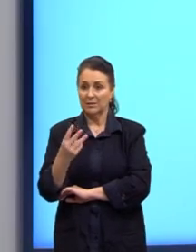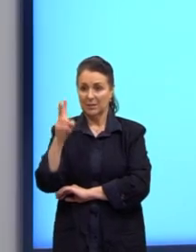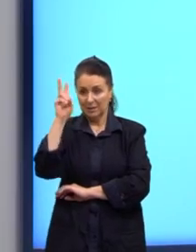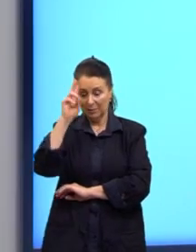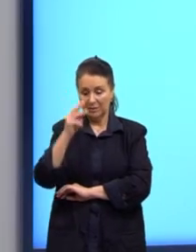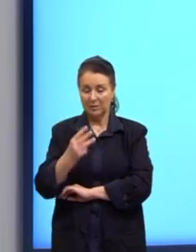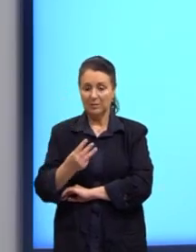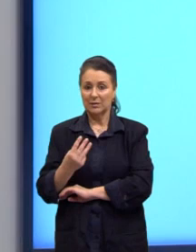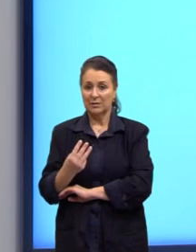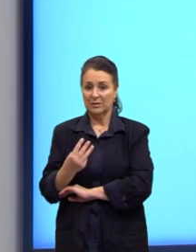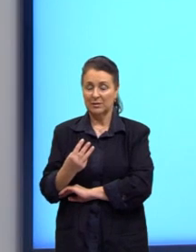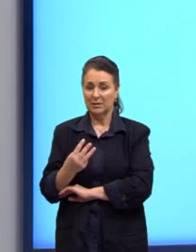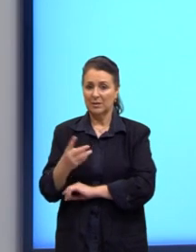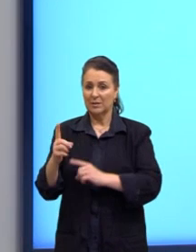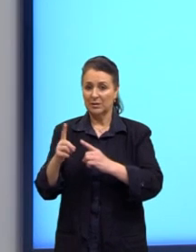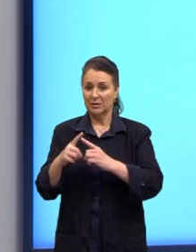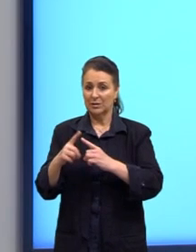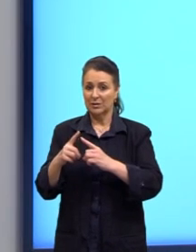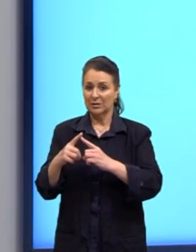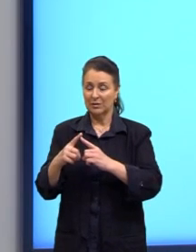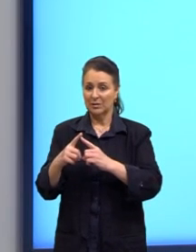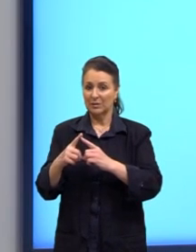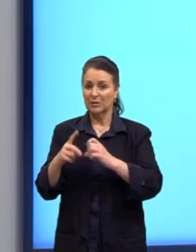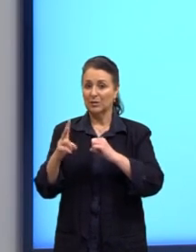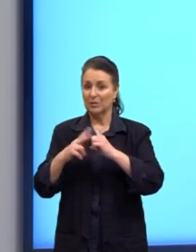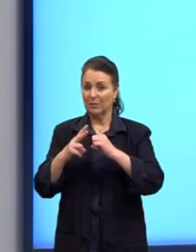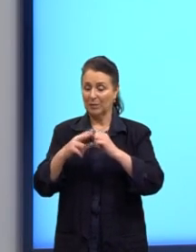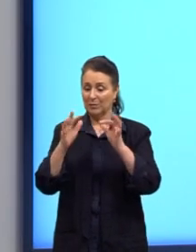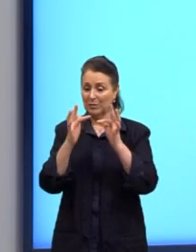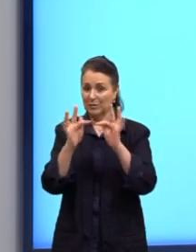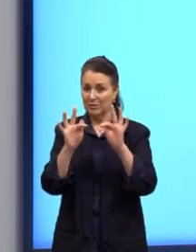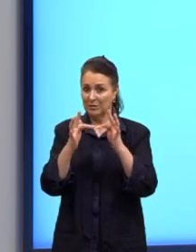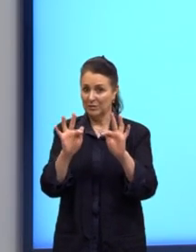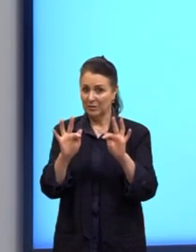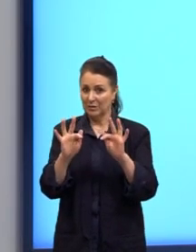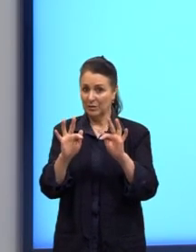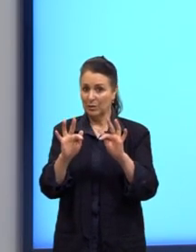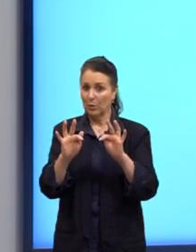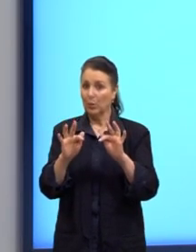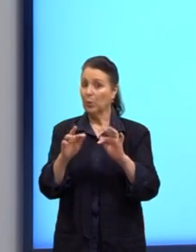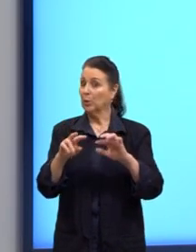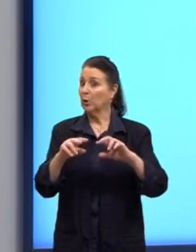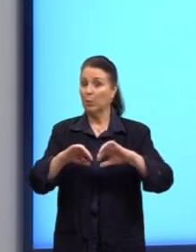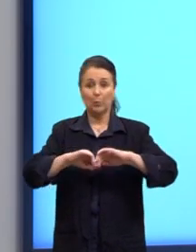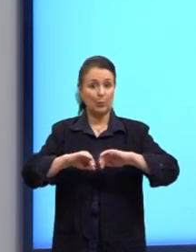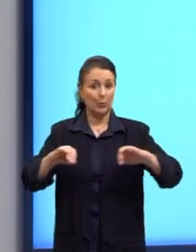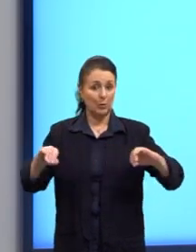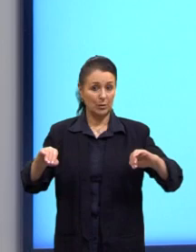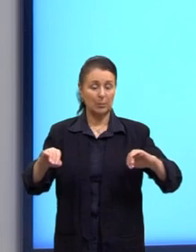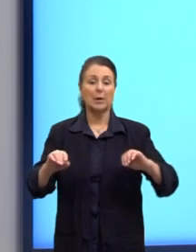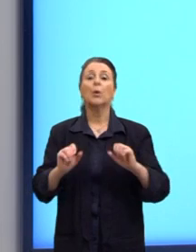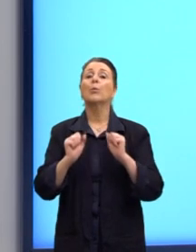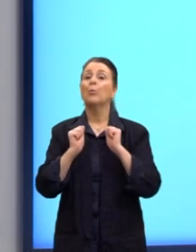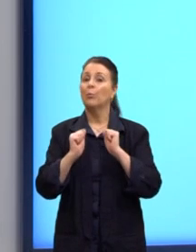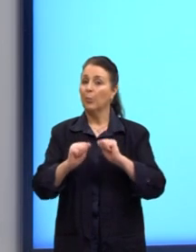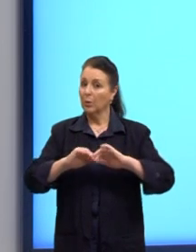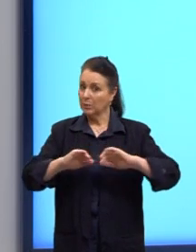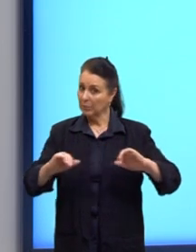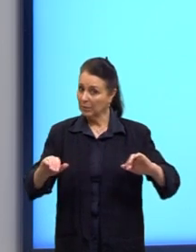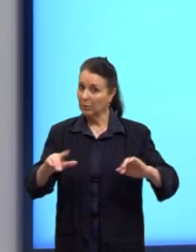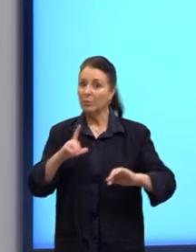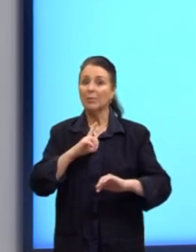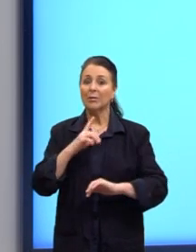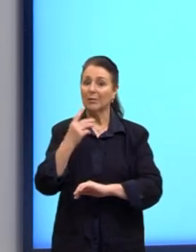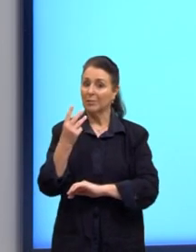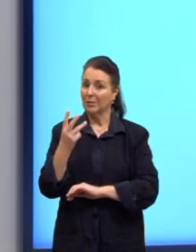eu disse são três tipos de verbos frasais os inseparáveis os separáveis e o de três palavras